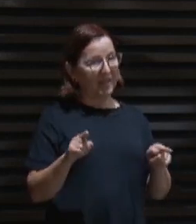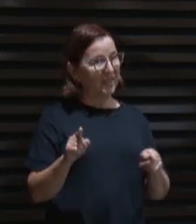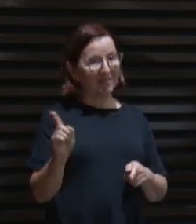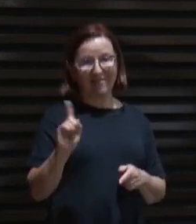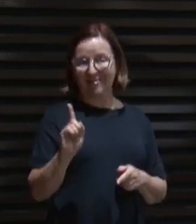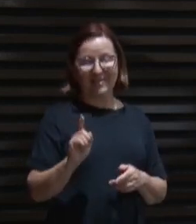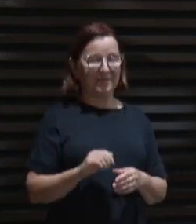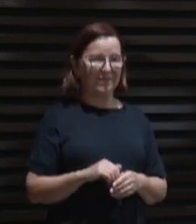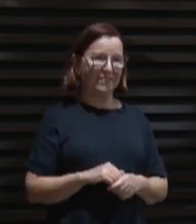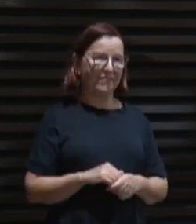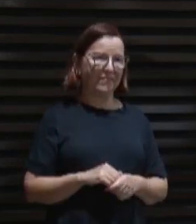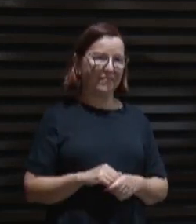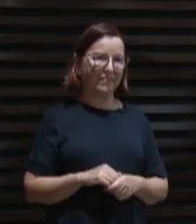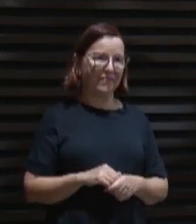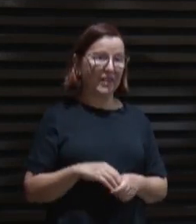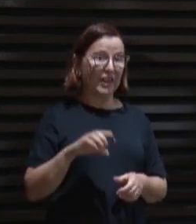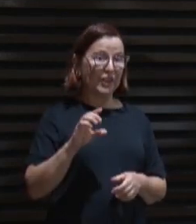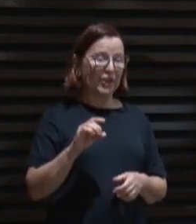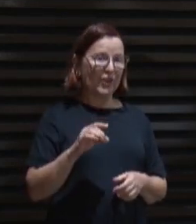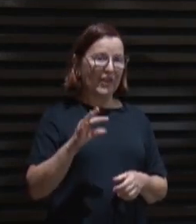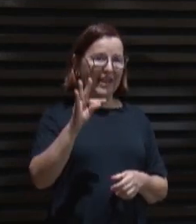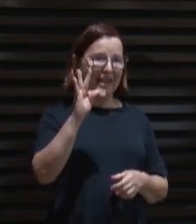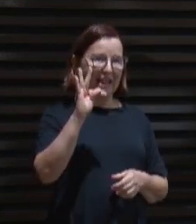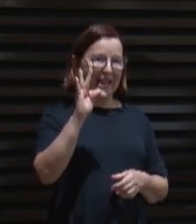de teoria, eu bato continência.